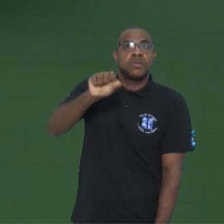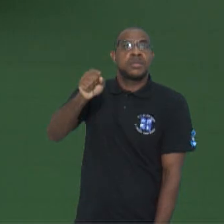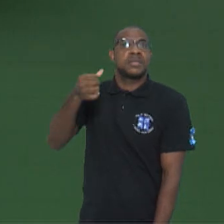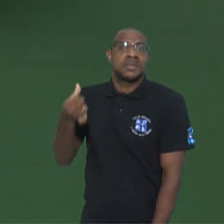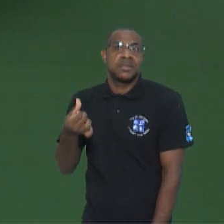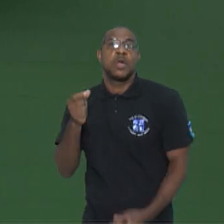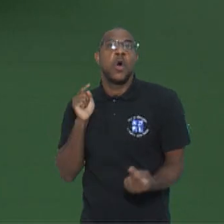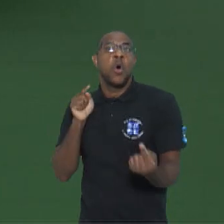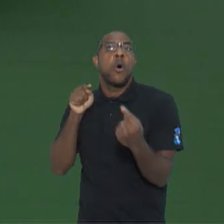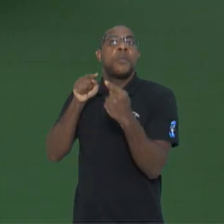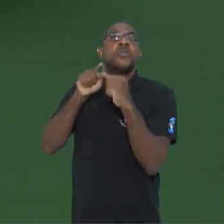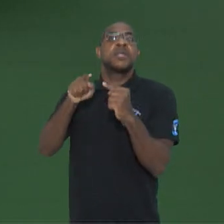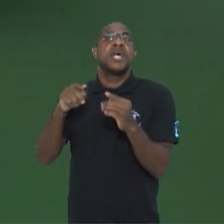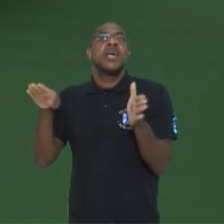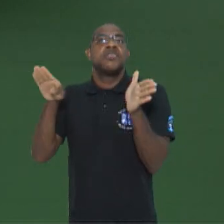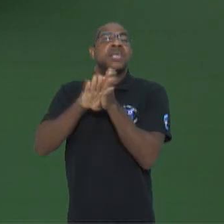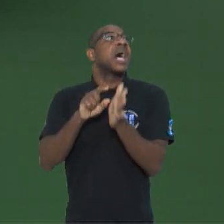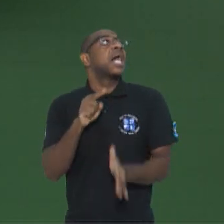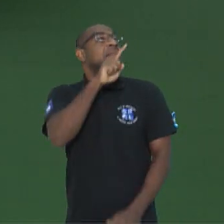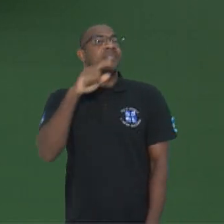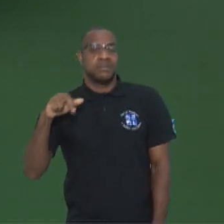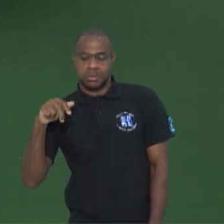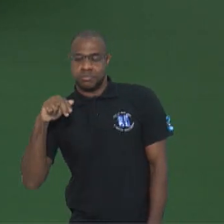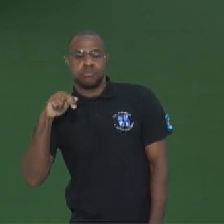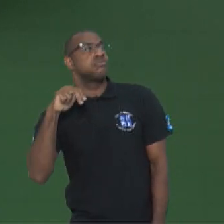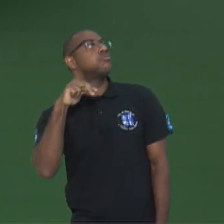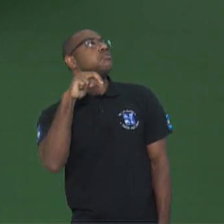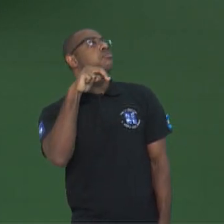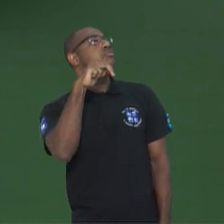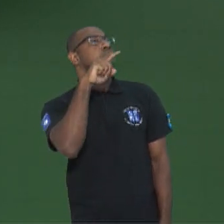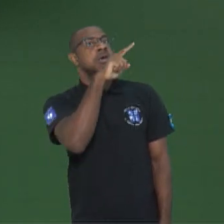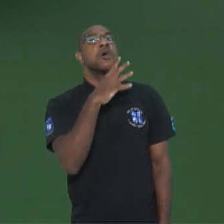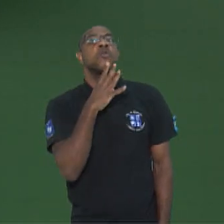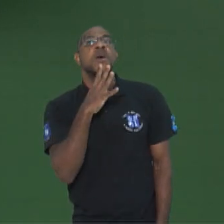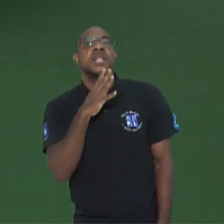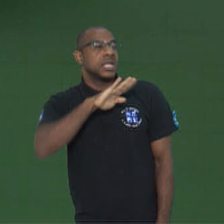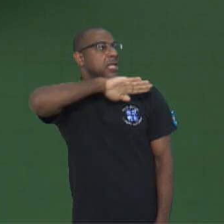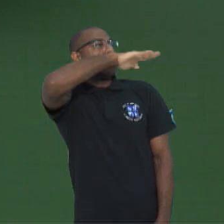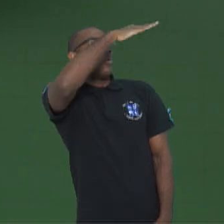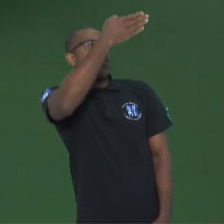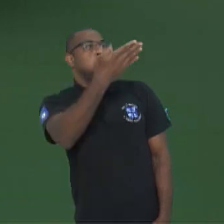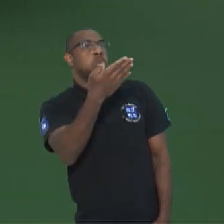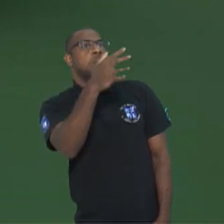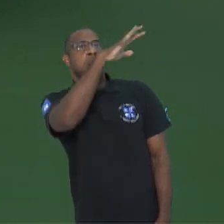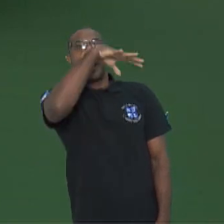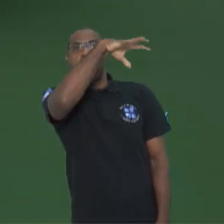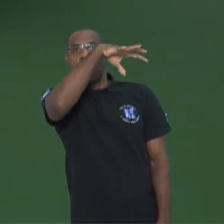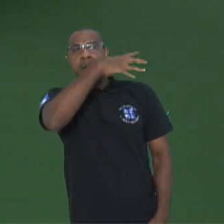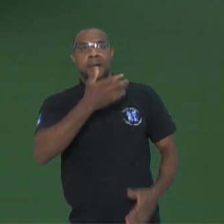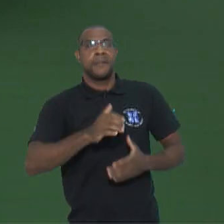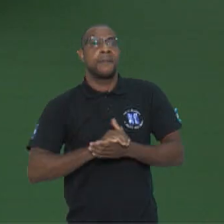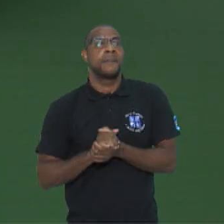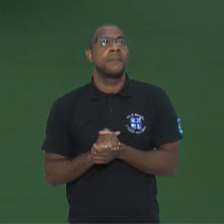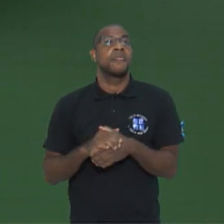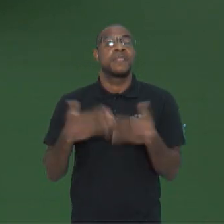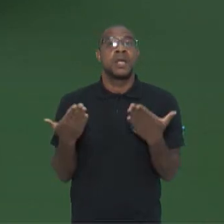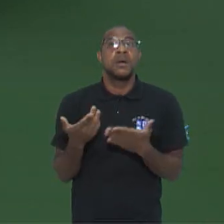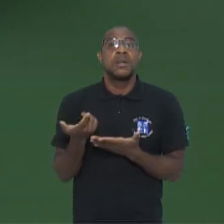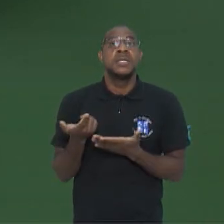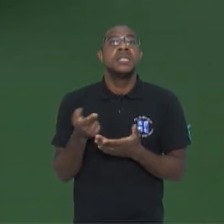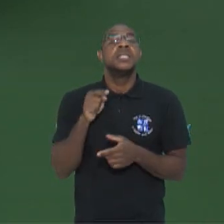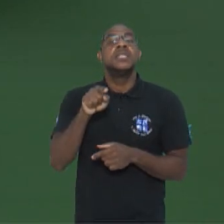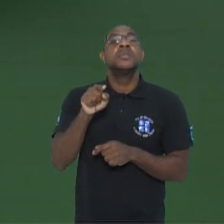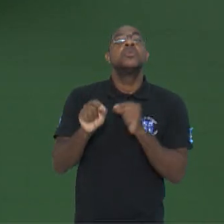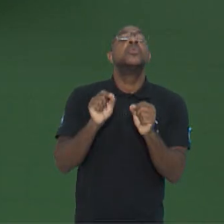com um fim de exploração e conhecer a região, e conhecer o local, conhecer a montanha, e até um local onde ninguém tinha chegado antes. Isso o